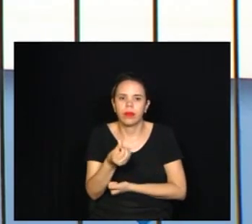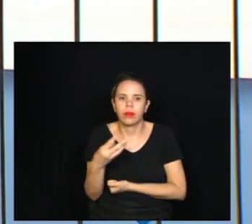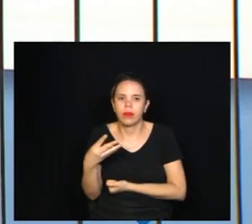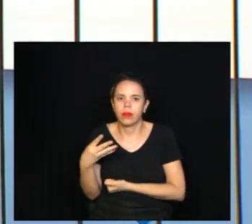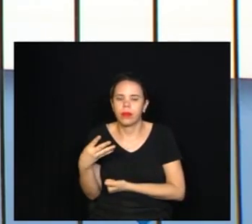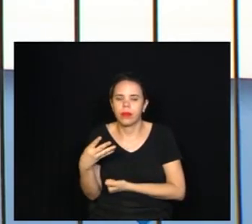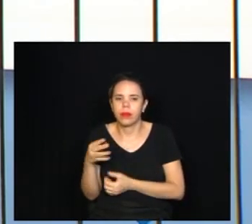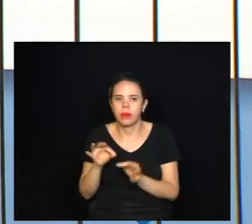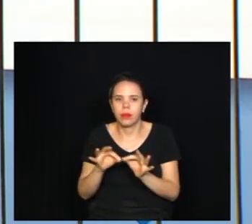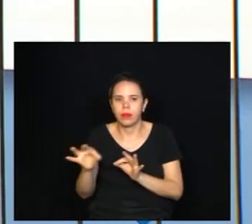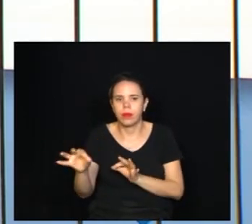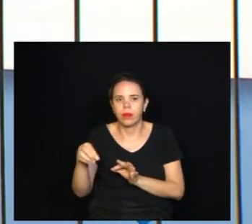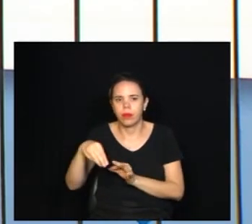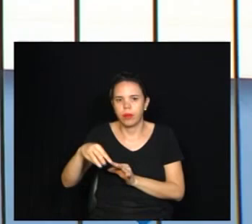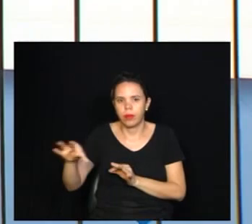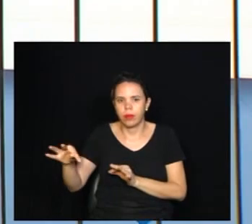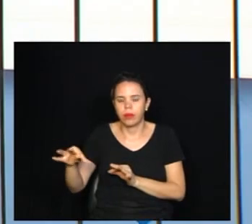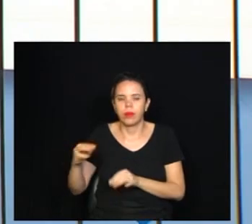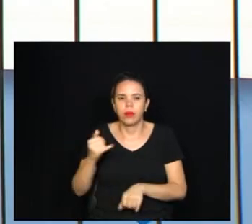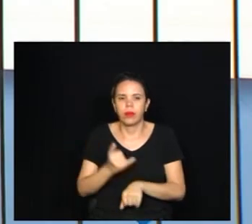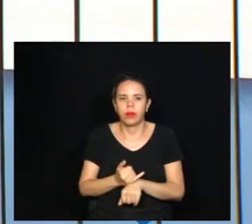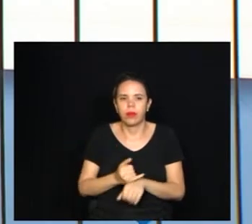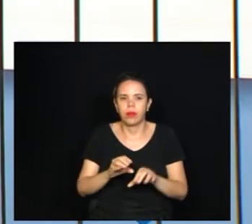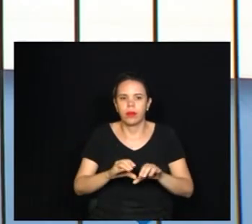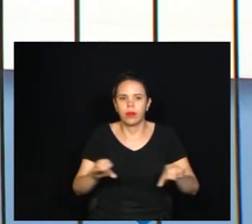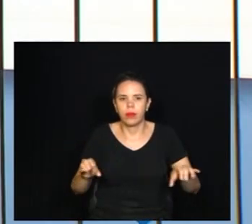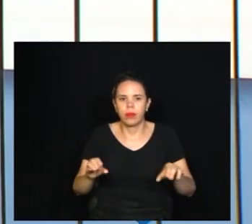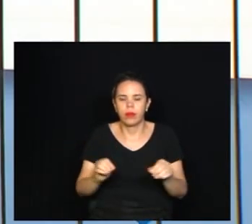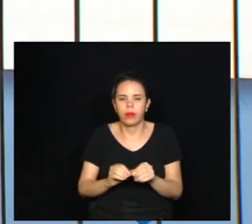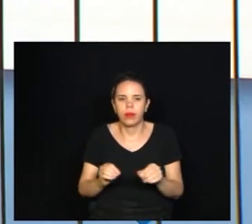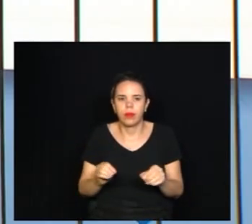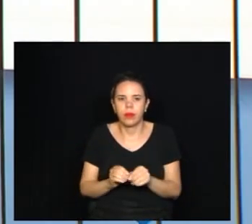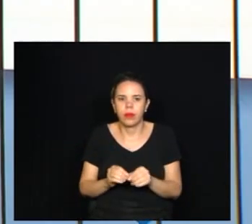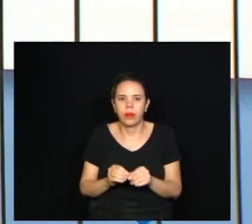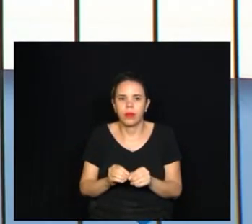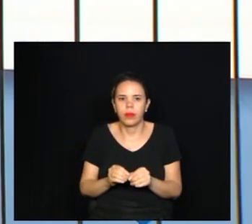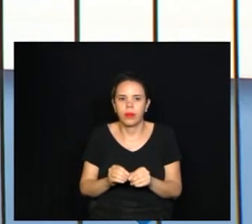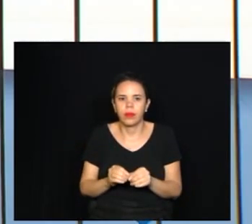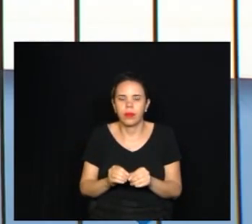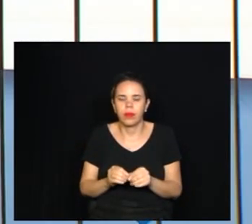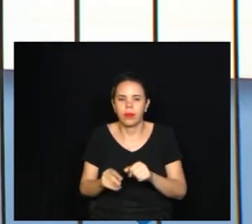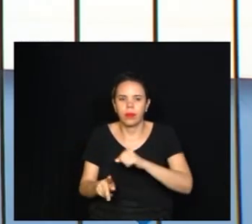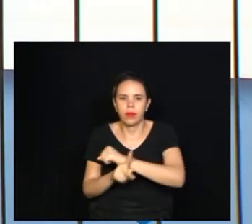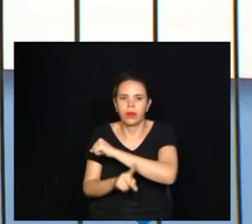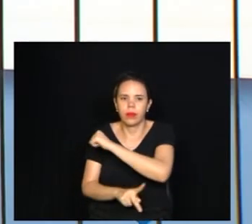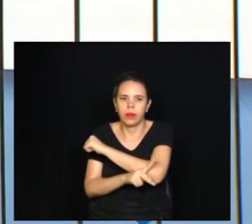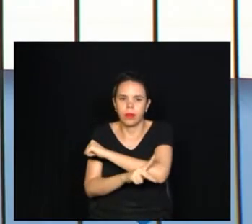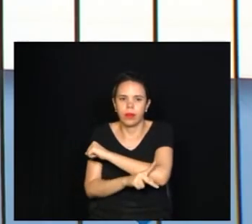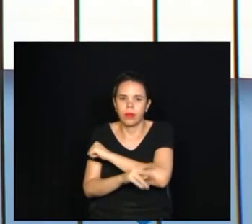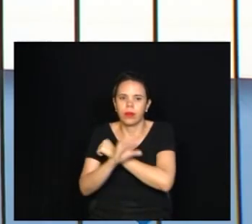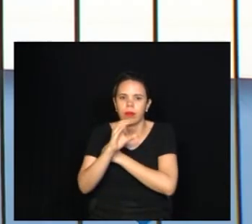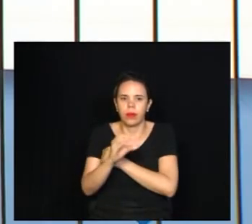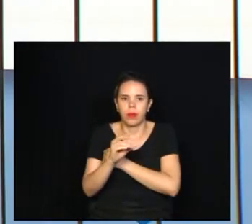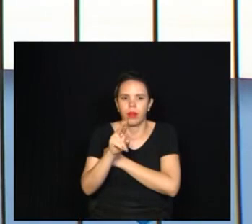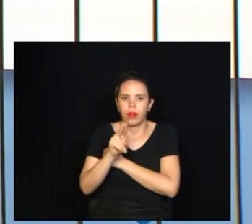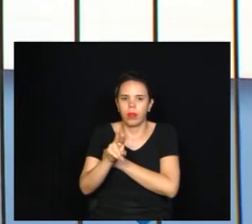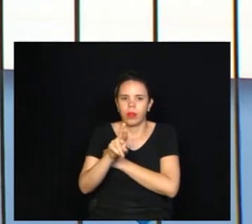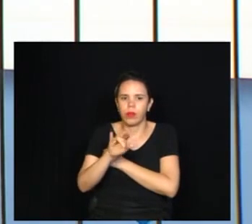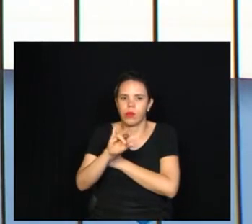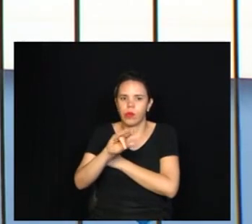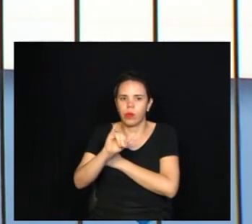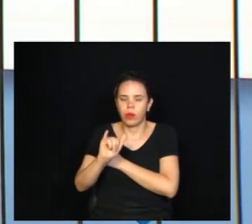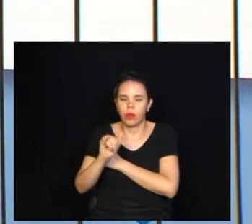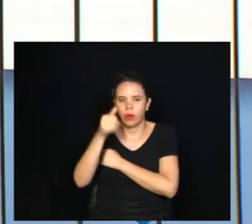664 metros de defensas metálicas ali no ponto do viaduto Cury. Então, a medida é justamente para